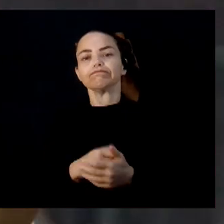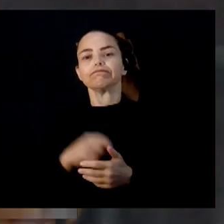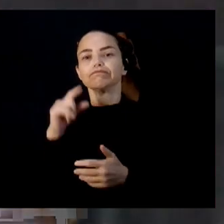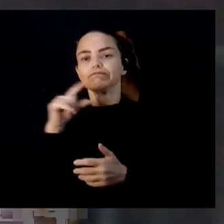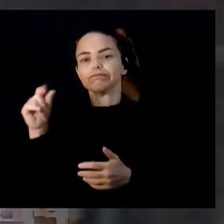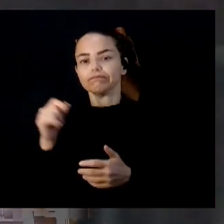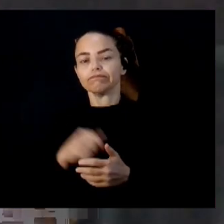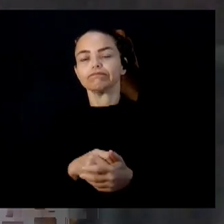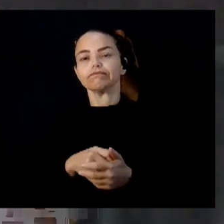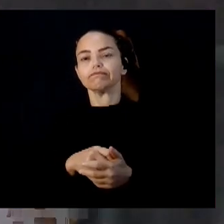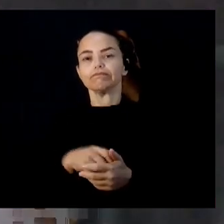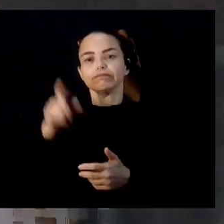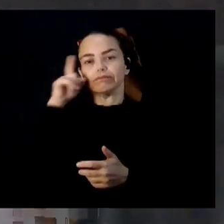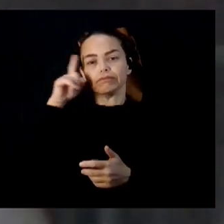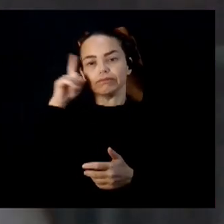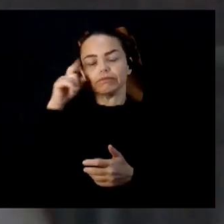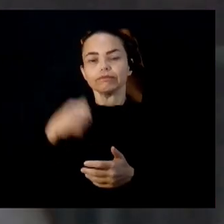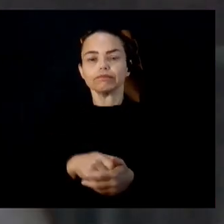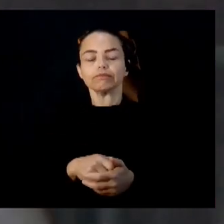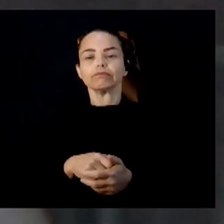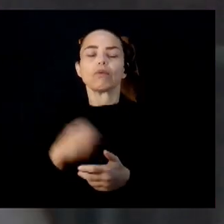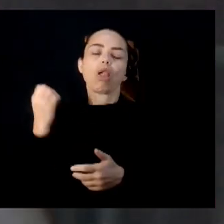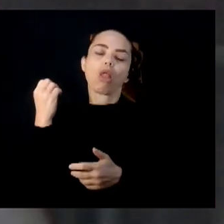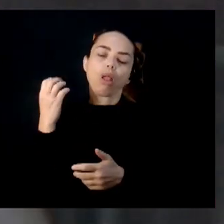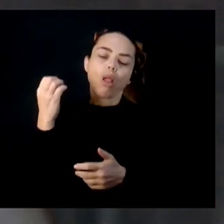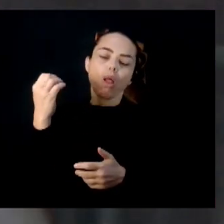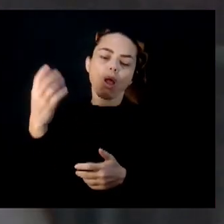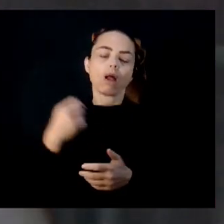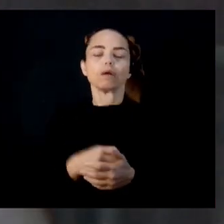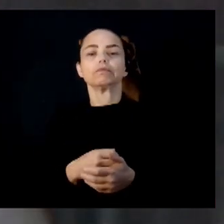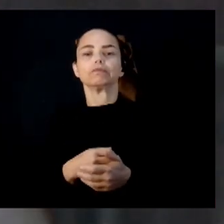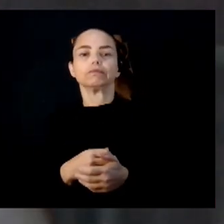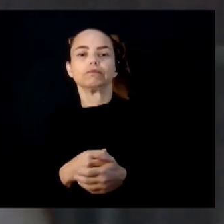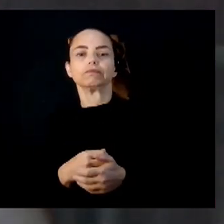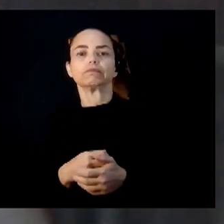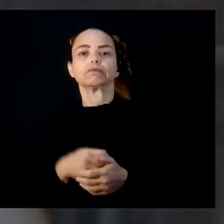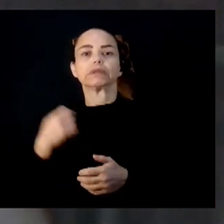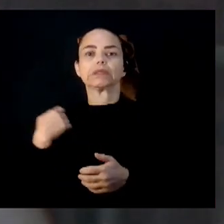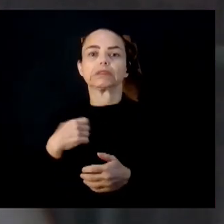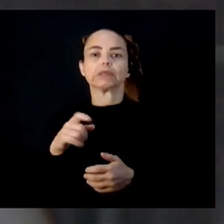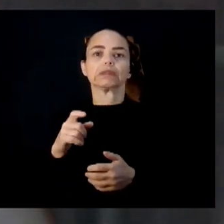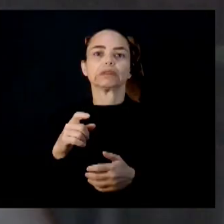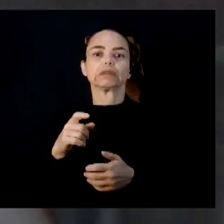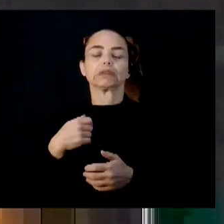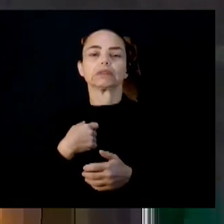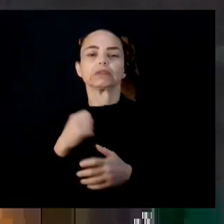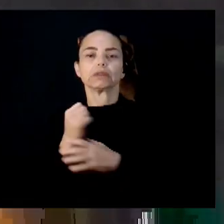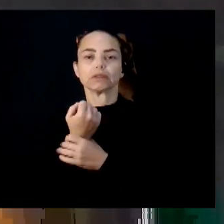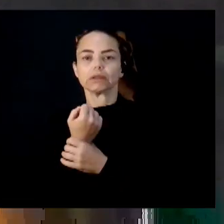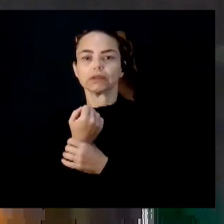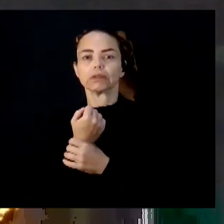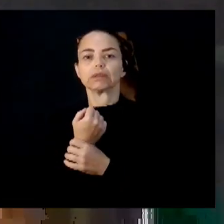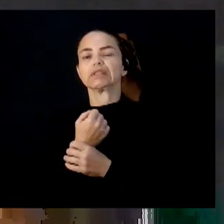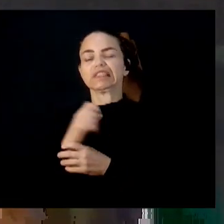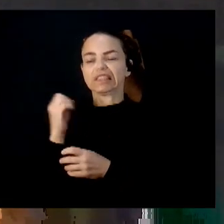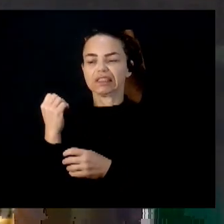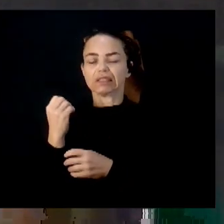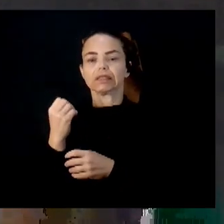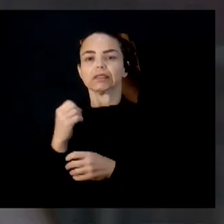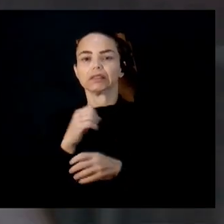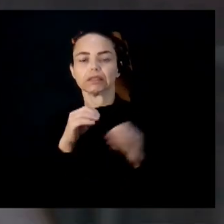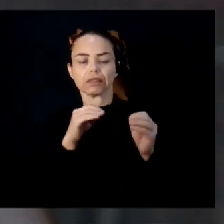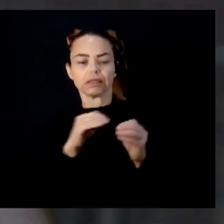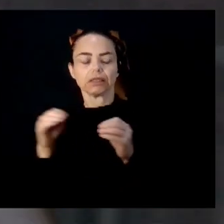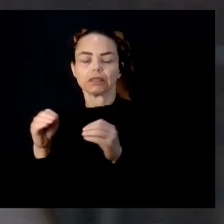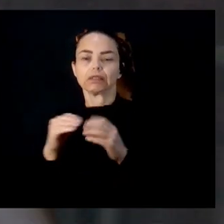que você perguntou, de uma viagem. É claro que não precisa ser uma viagem necessariamente que é a garantia, mas quando sai da zona que